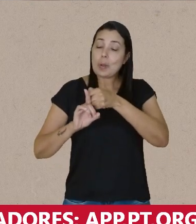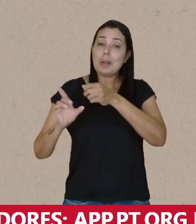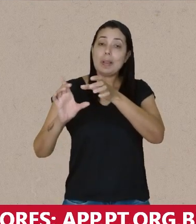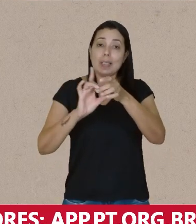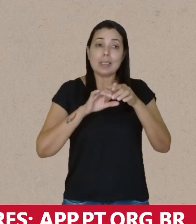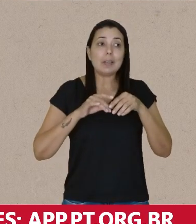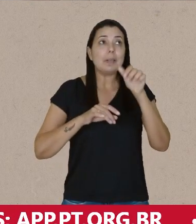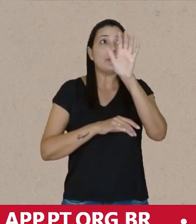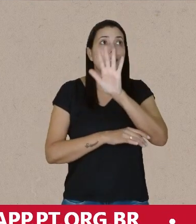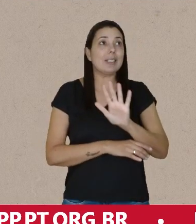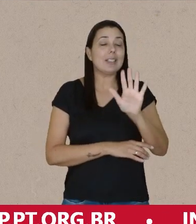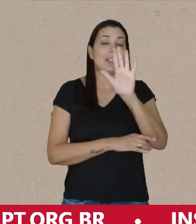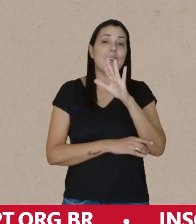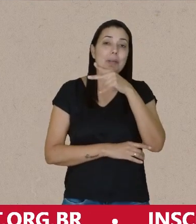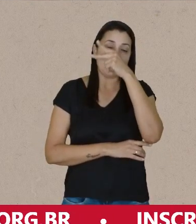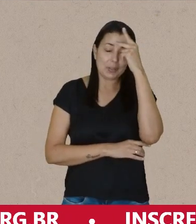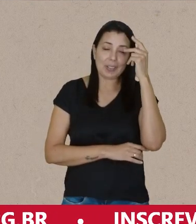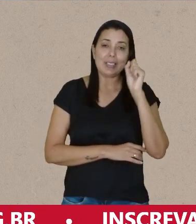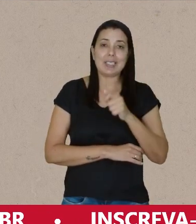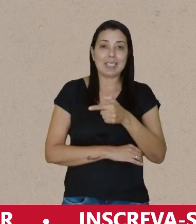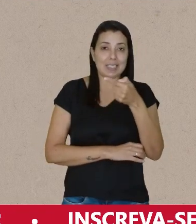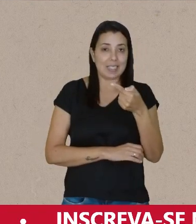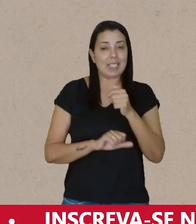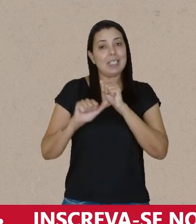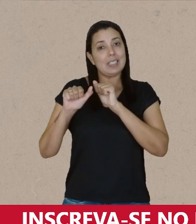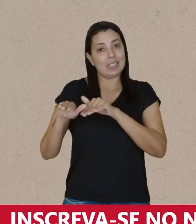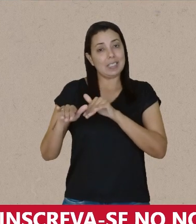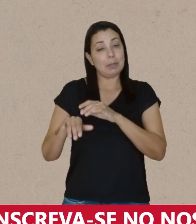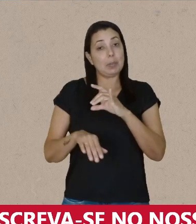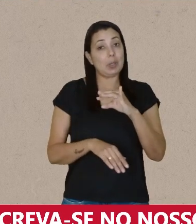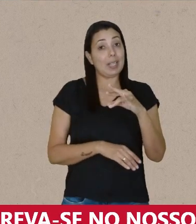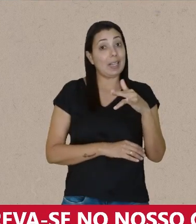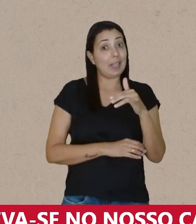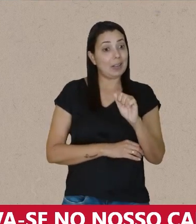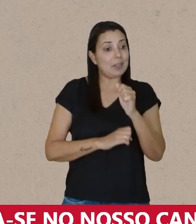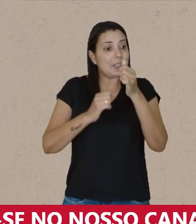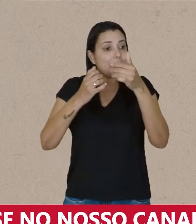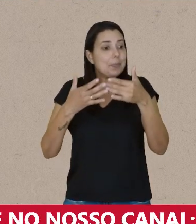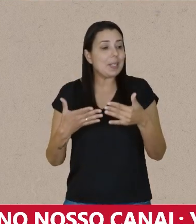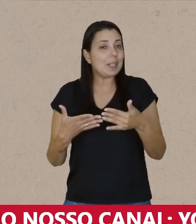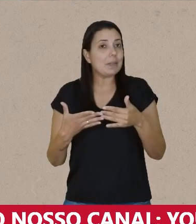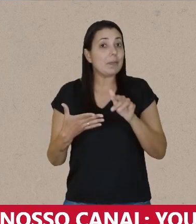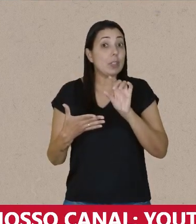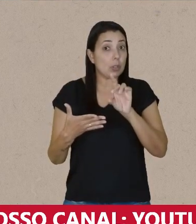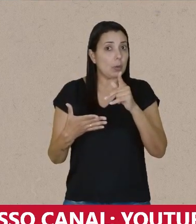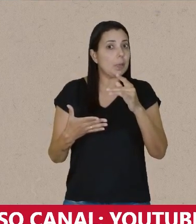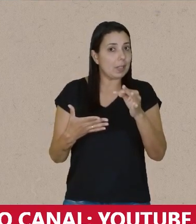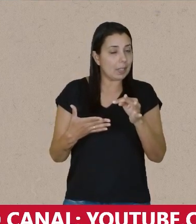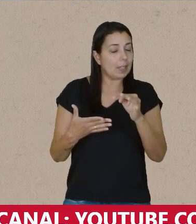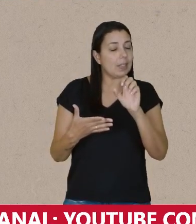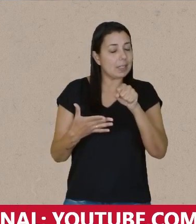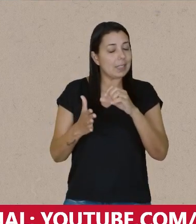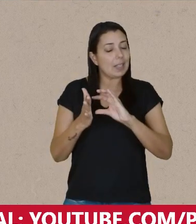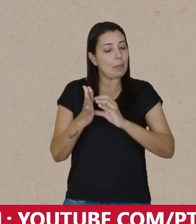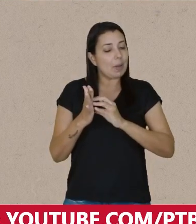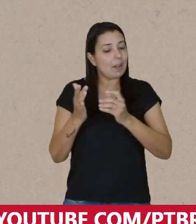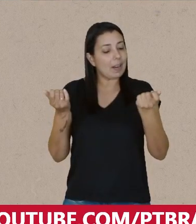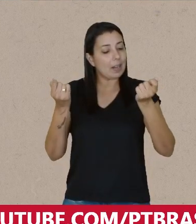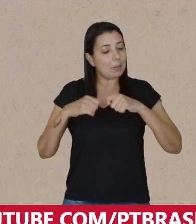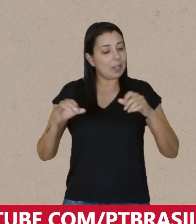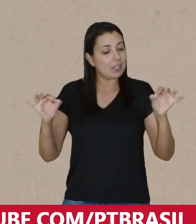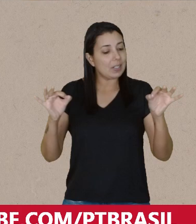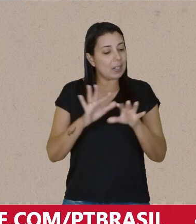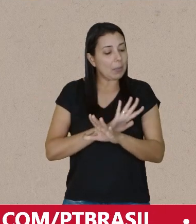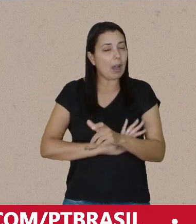está animado, acho que esse 7 de setembro vai ser histórico. A Cleusa Ramos diz, e só o PT é o partido capaz de